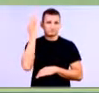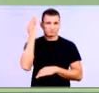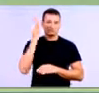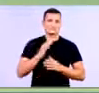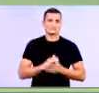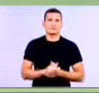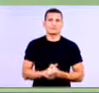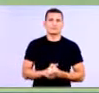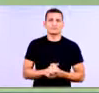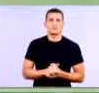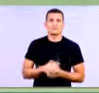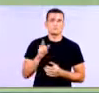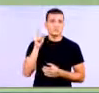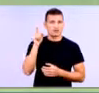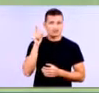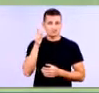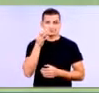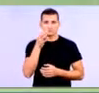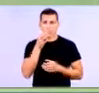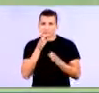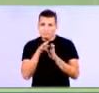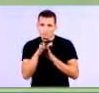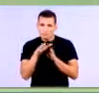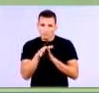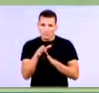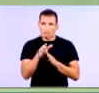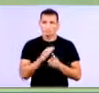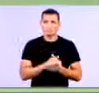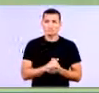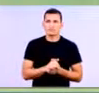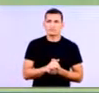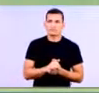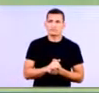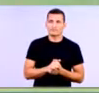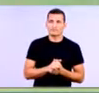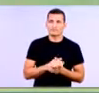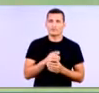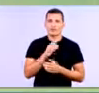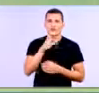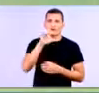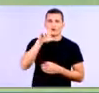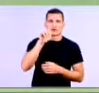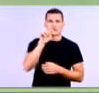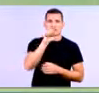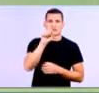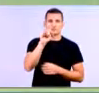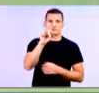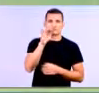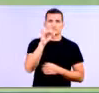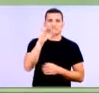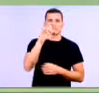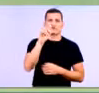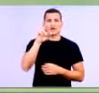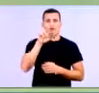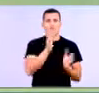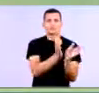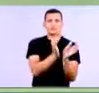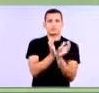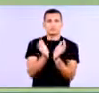vamos lá. Ele sugere, né, classificar essas informações em categorias. A